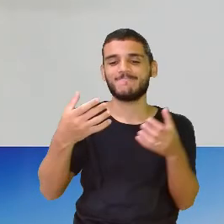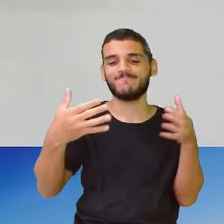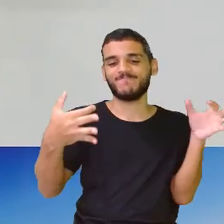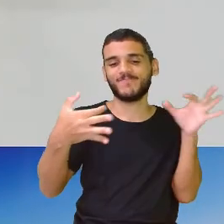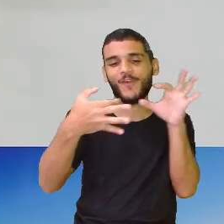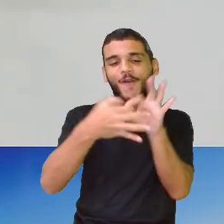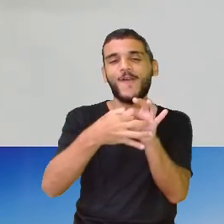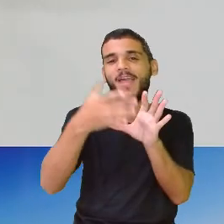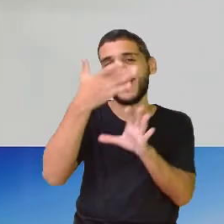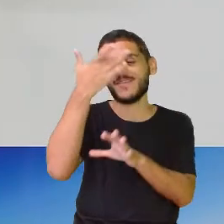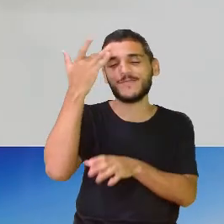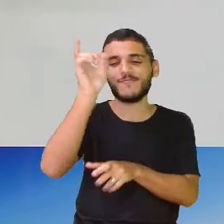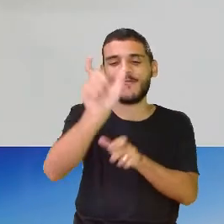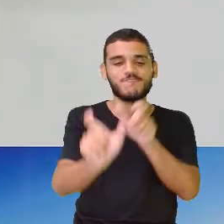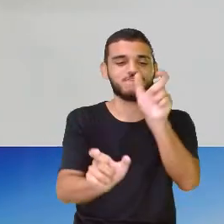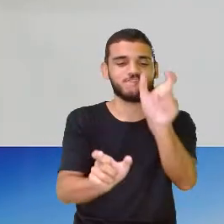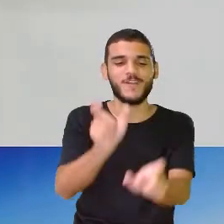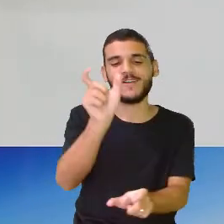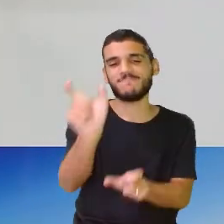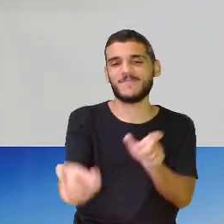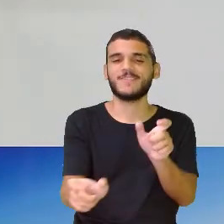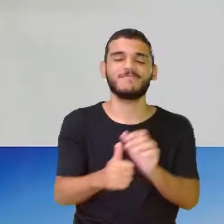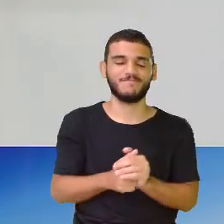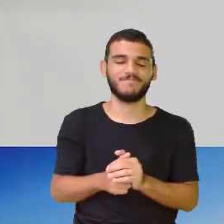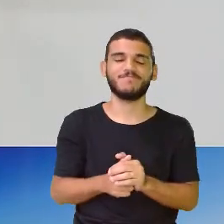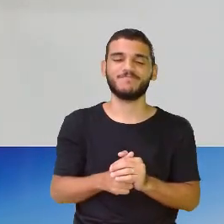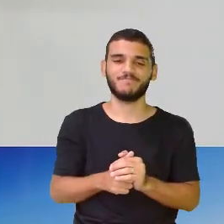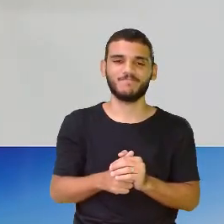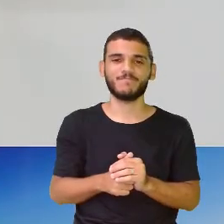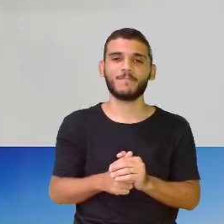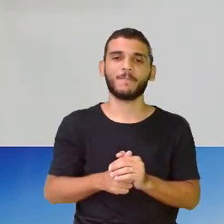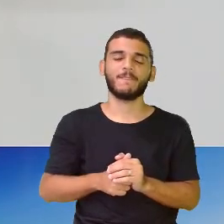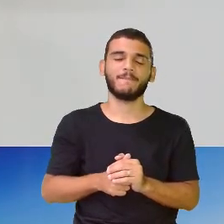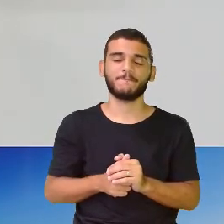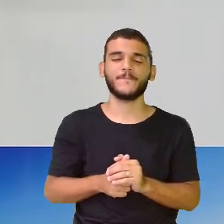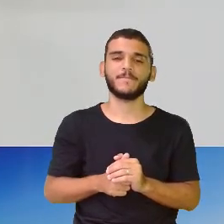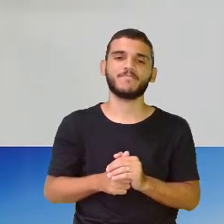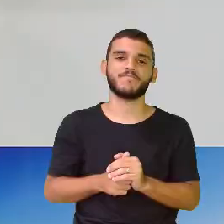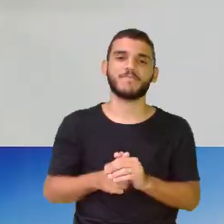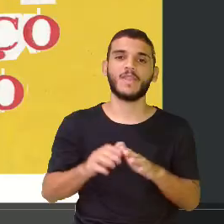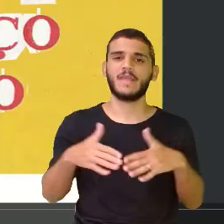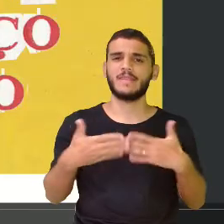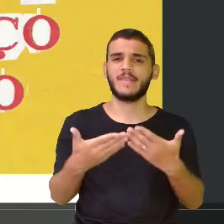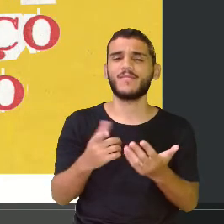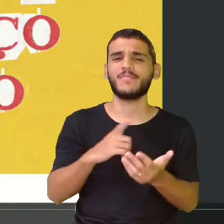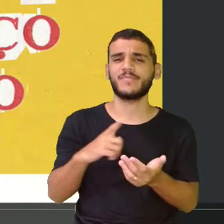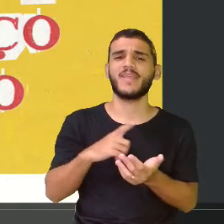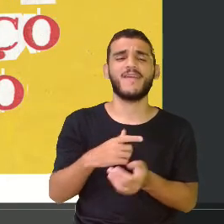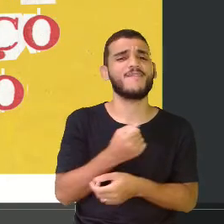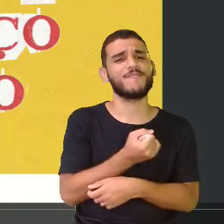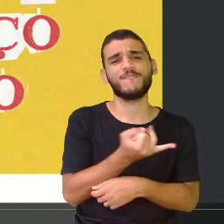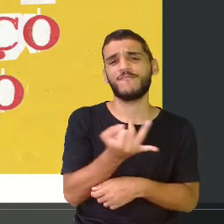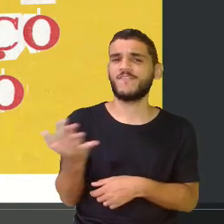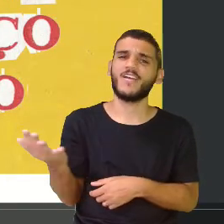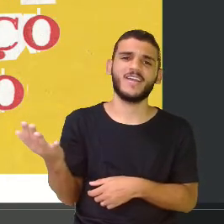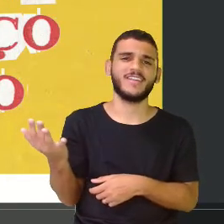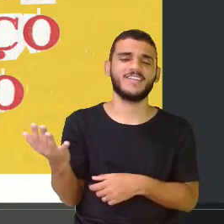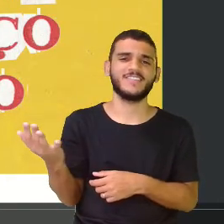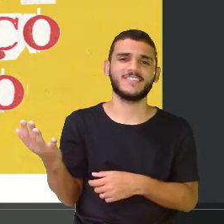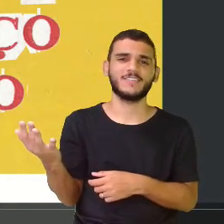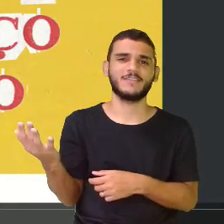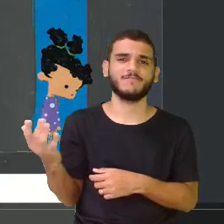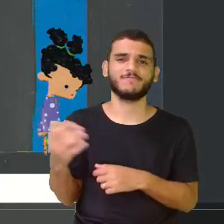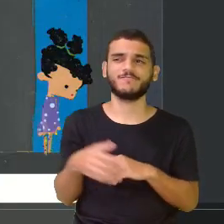aproximam as pessoas. São palavras que aproximam as pessoas. Olha quantas palavras a gente já escutou aí neste livro, hein? Será